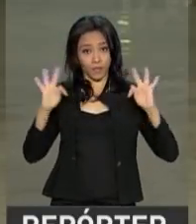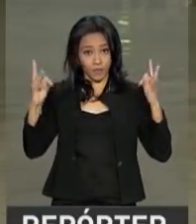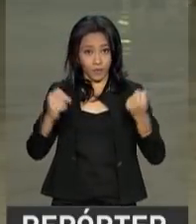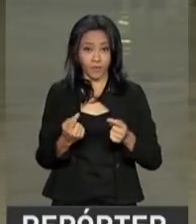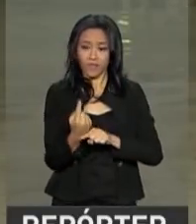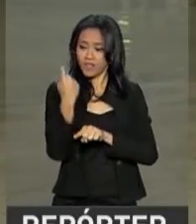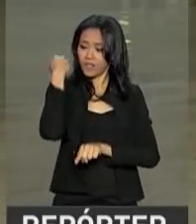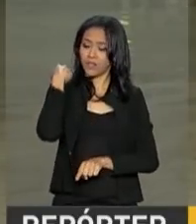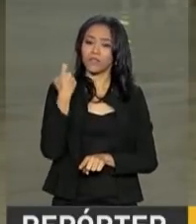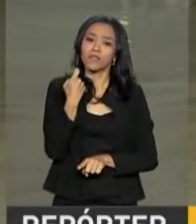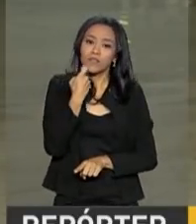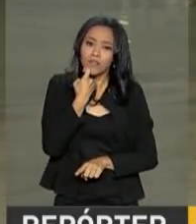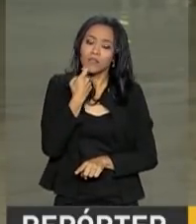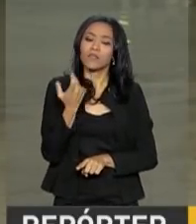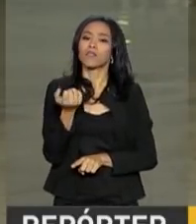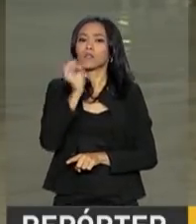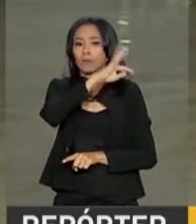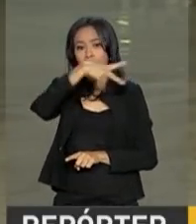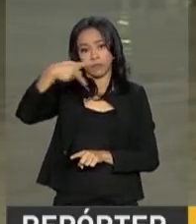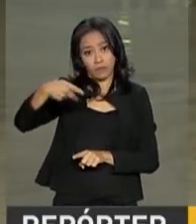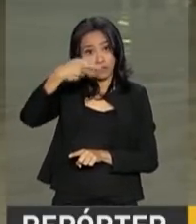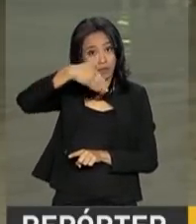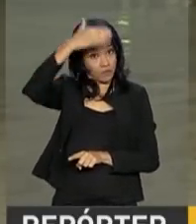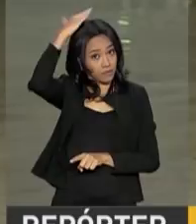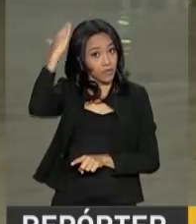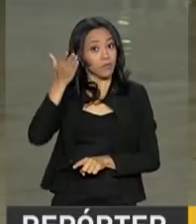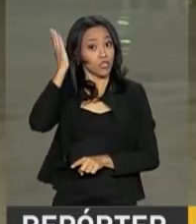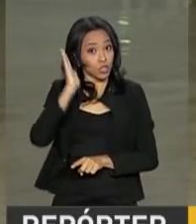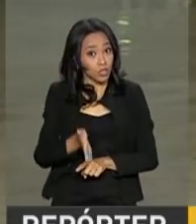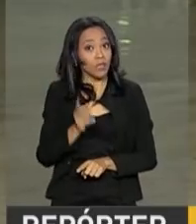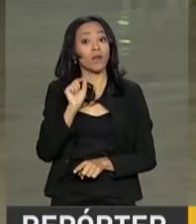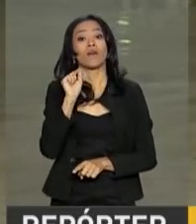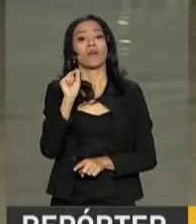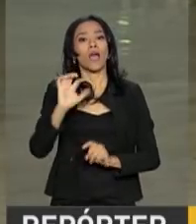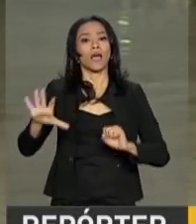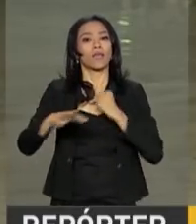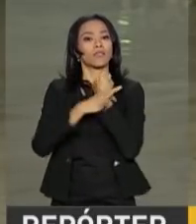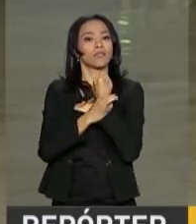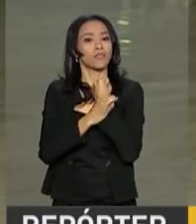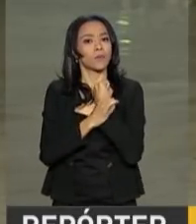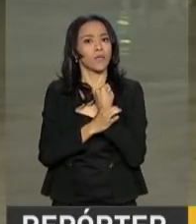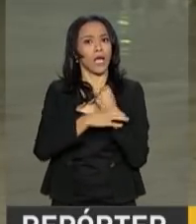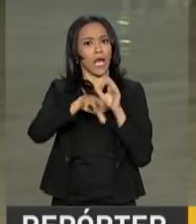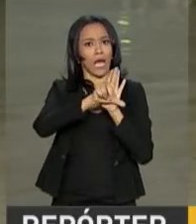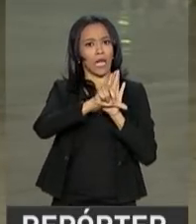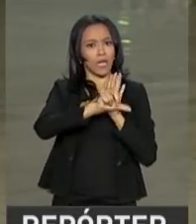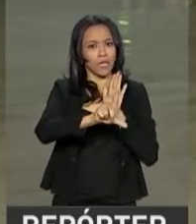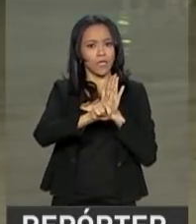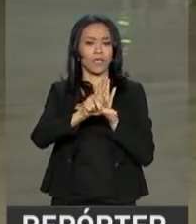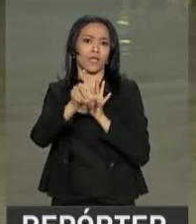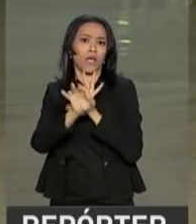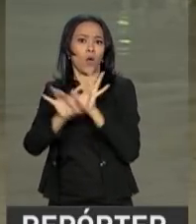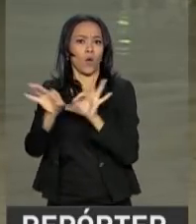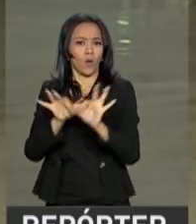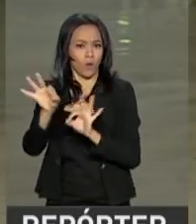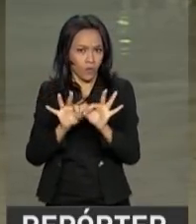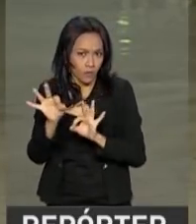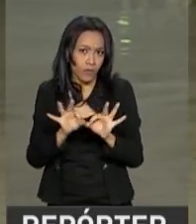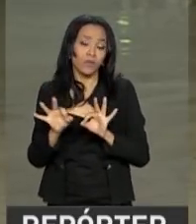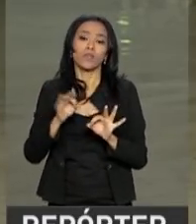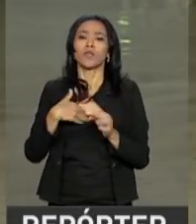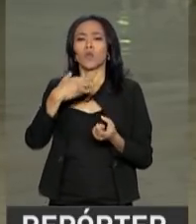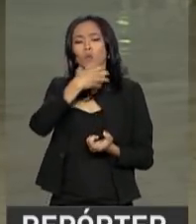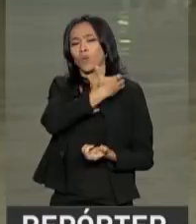Desde sexta-feira, quando o presidente Michel Temer estabeleceu a missão de garantia da lei e da ordem 21, órgãos